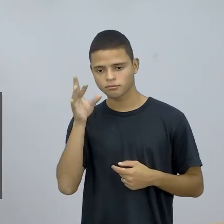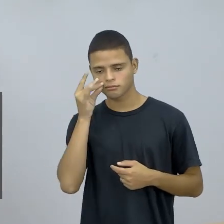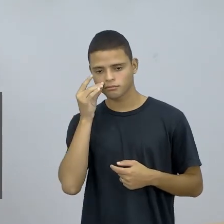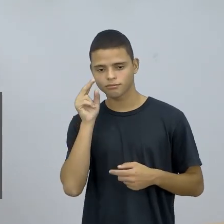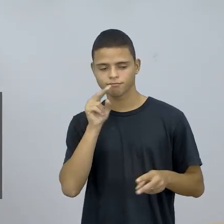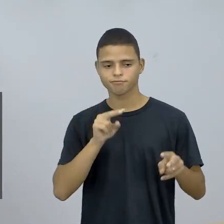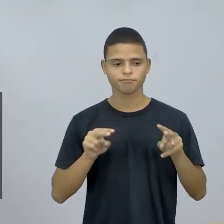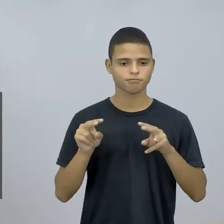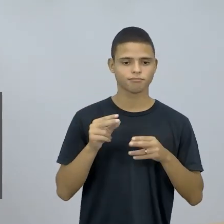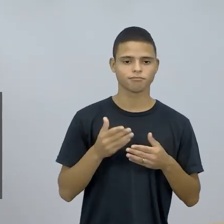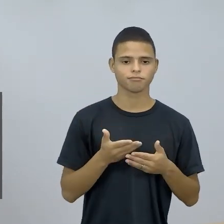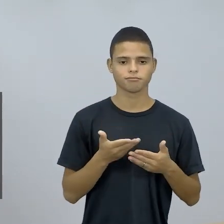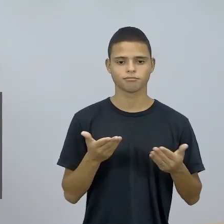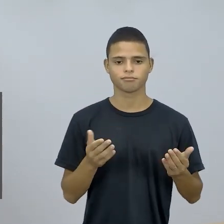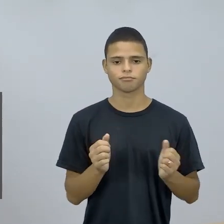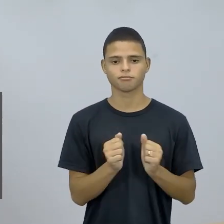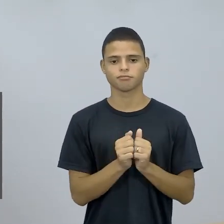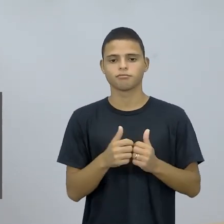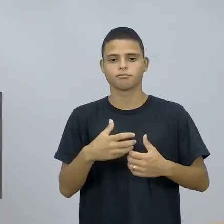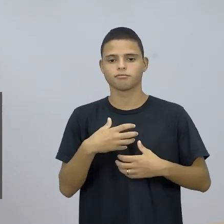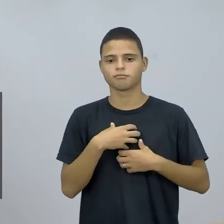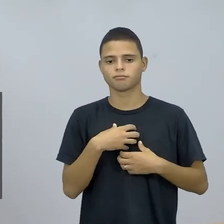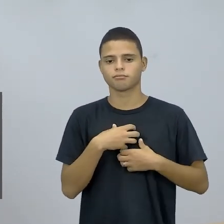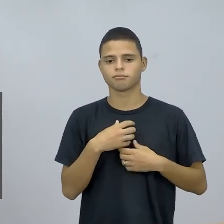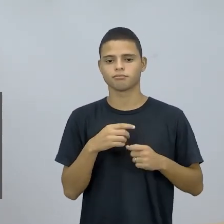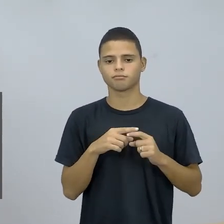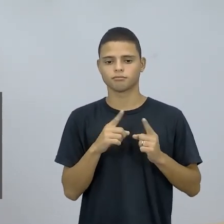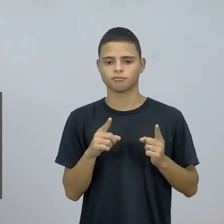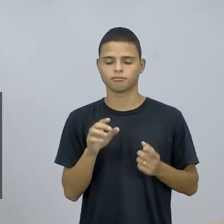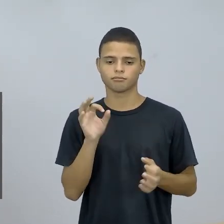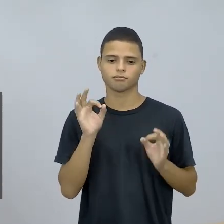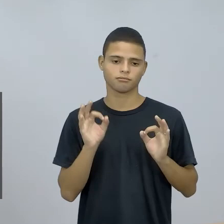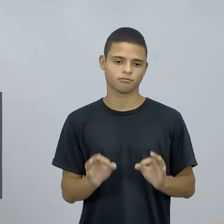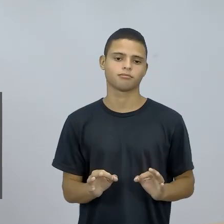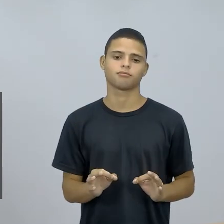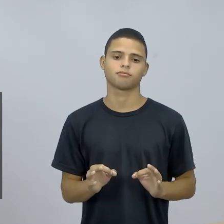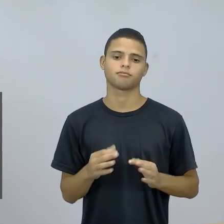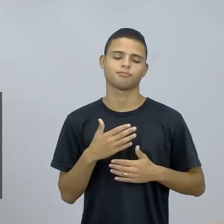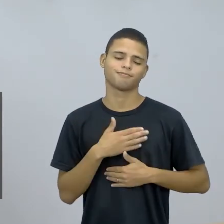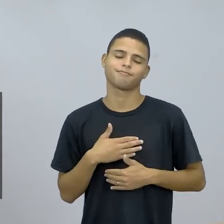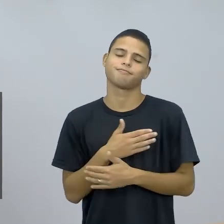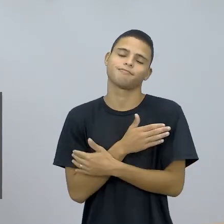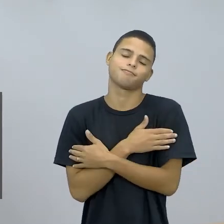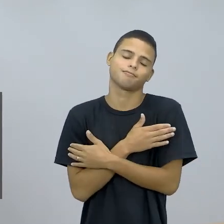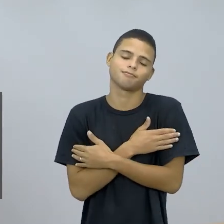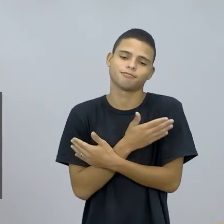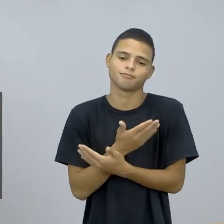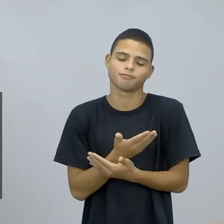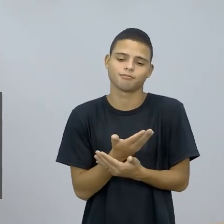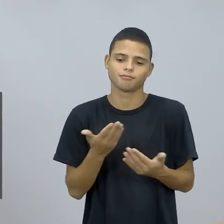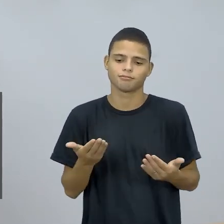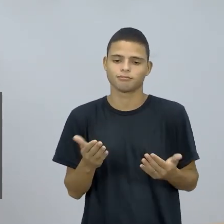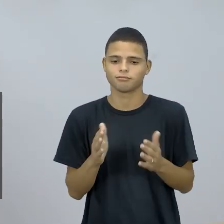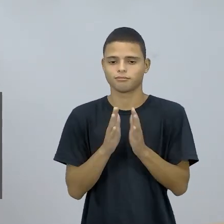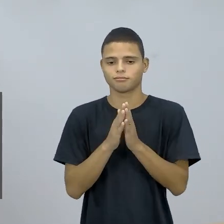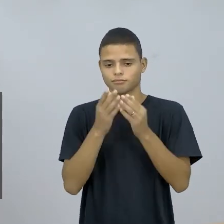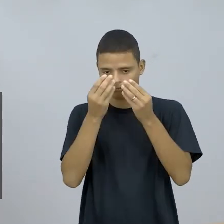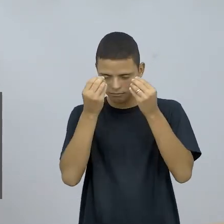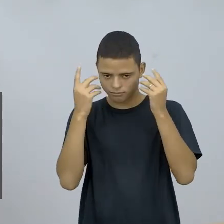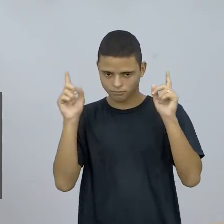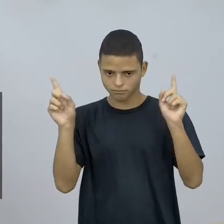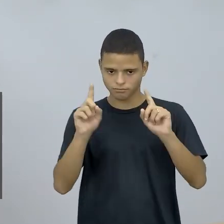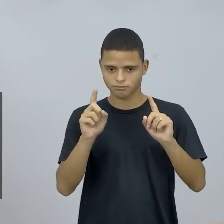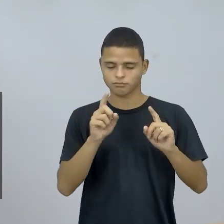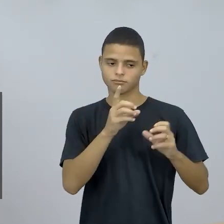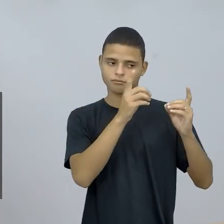vê-los onde vocês estão, mas com certeza receba todo o meu carinho e não esqueçam, o aluno